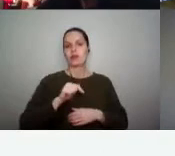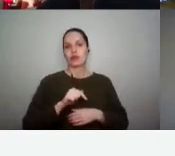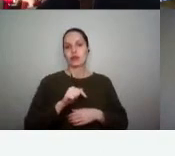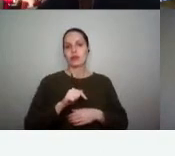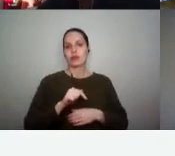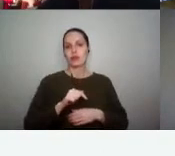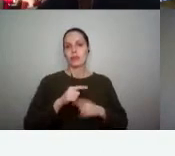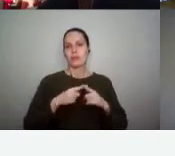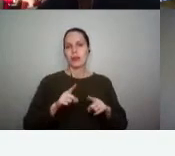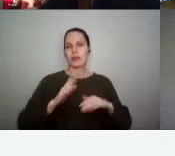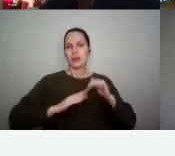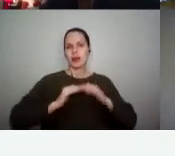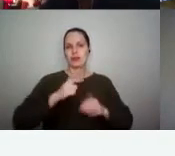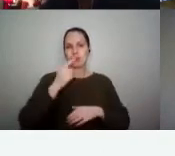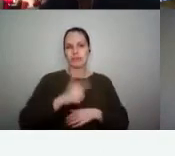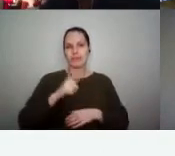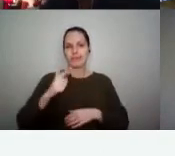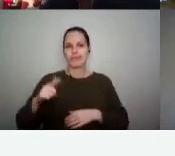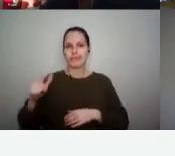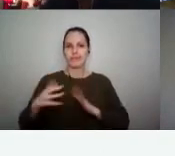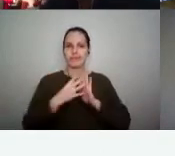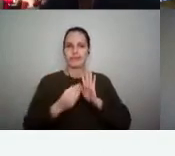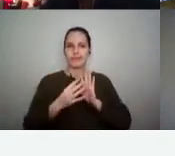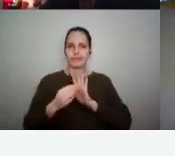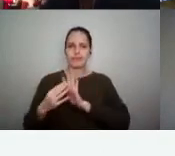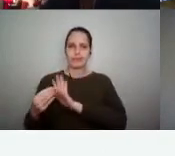prática repetitiva. Eu não posso dizer